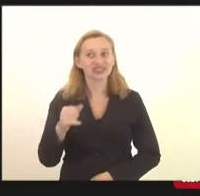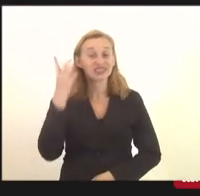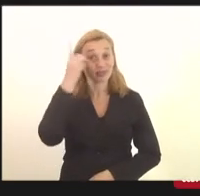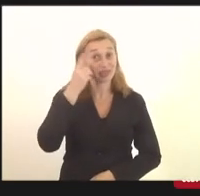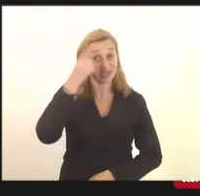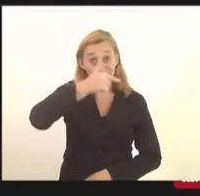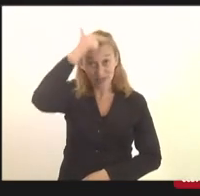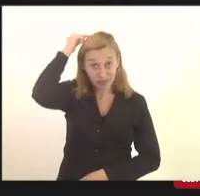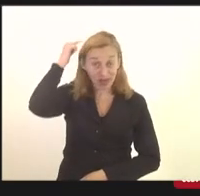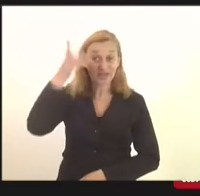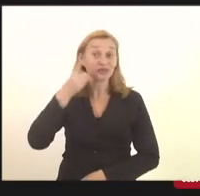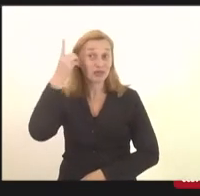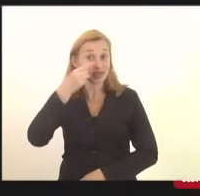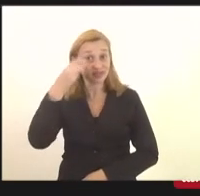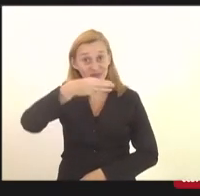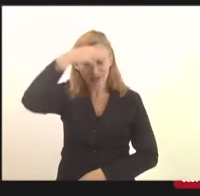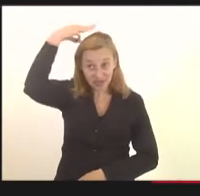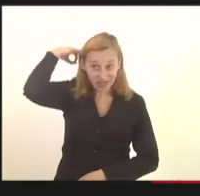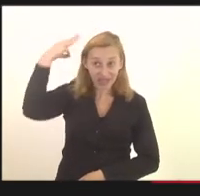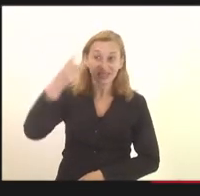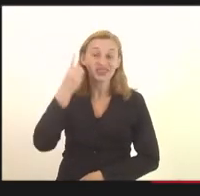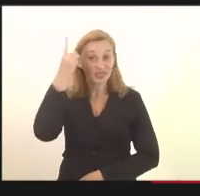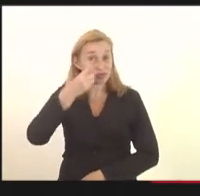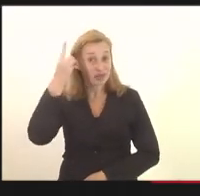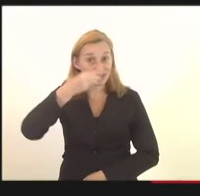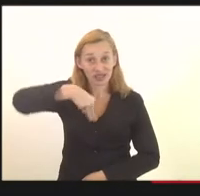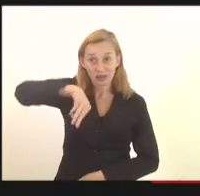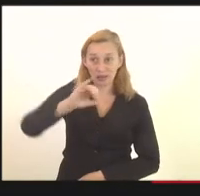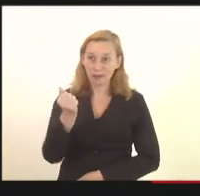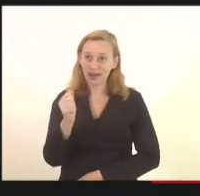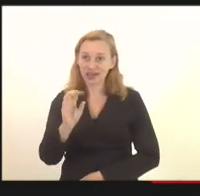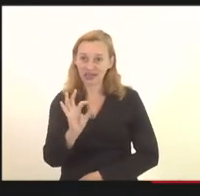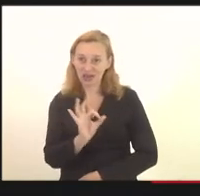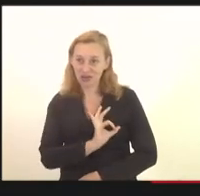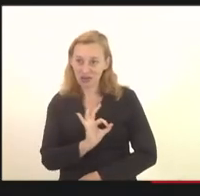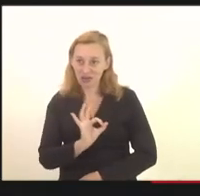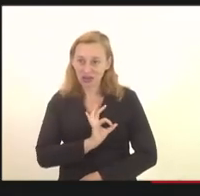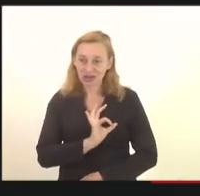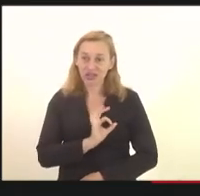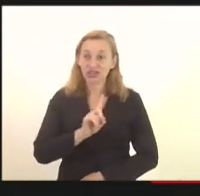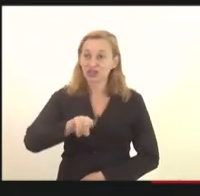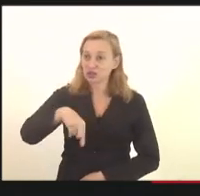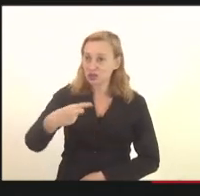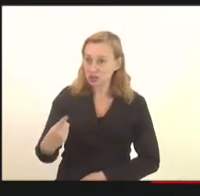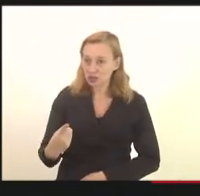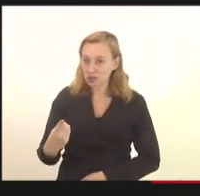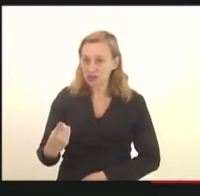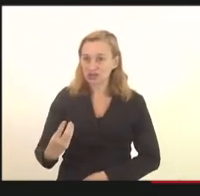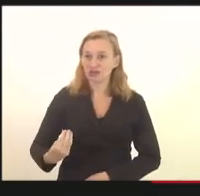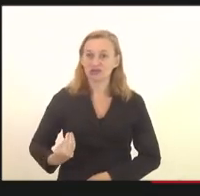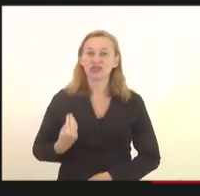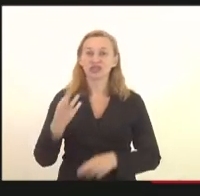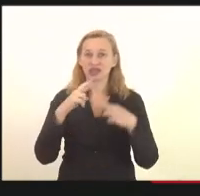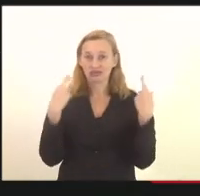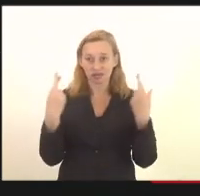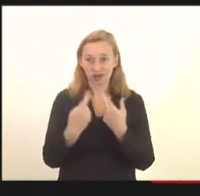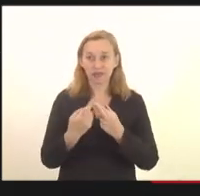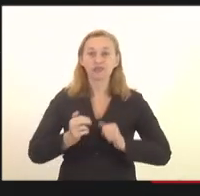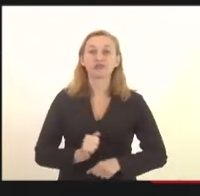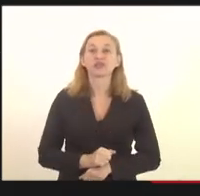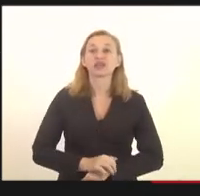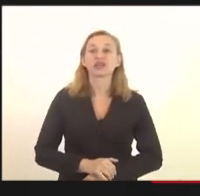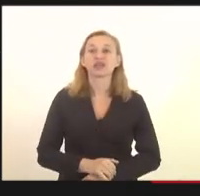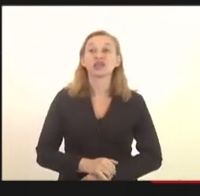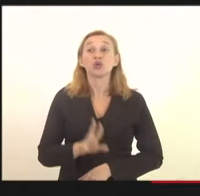Paulo, deputado Márcio Pacheco, deputada Marta Rocha, demais participantes,